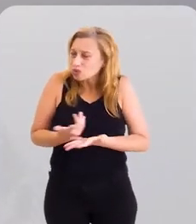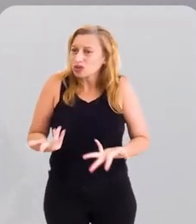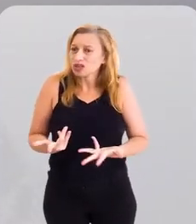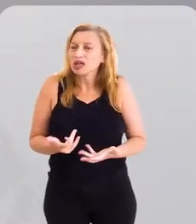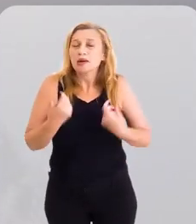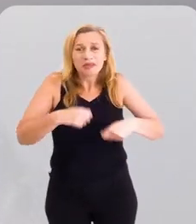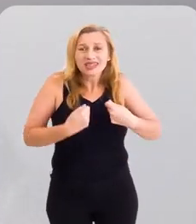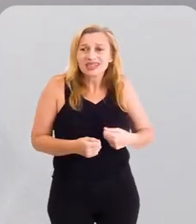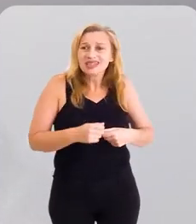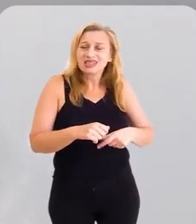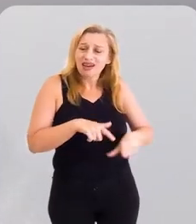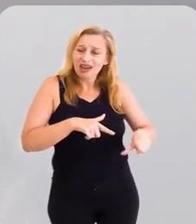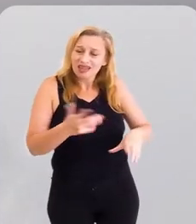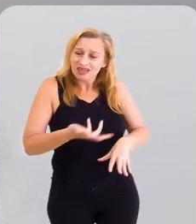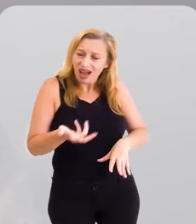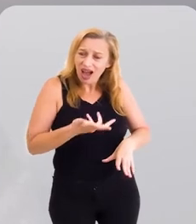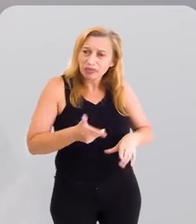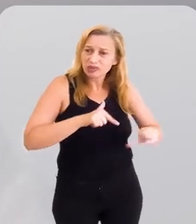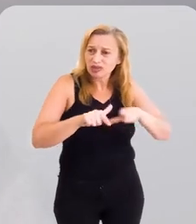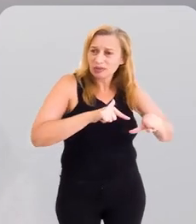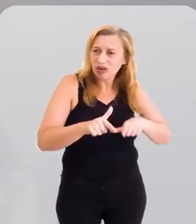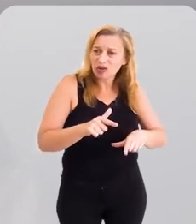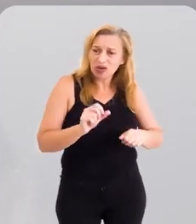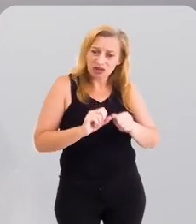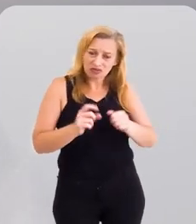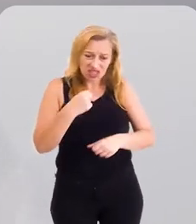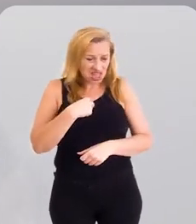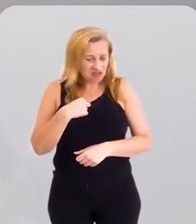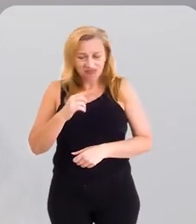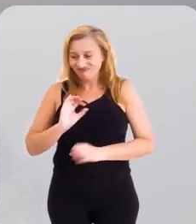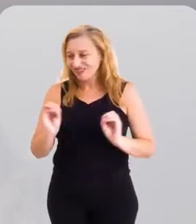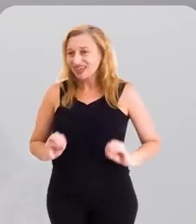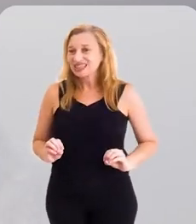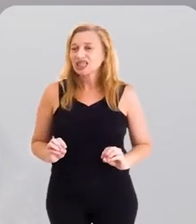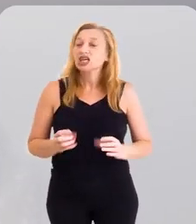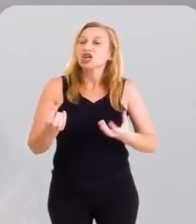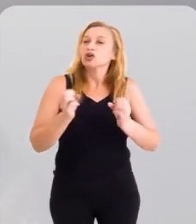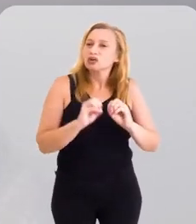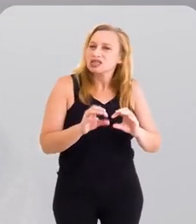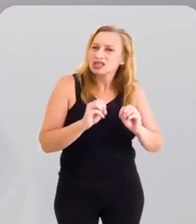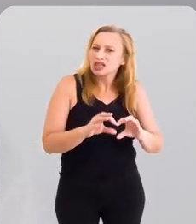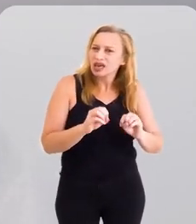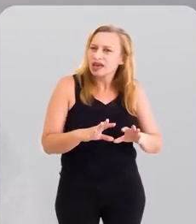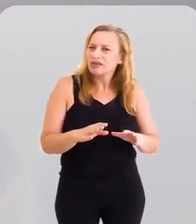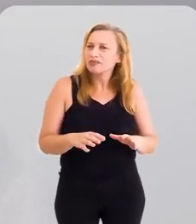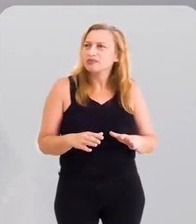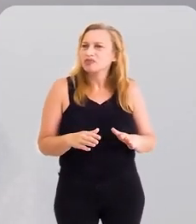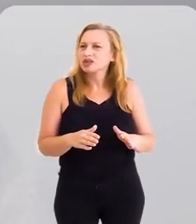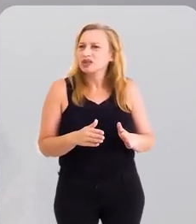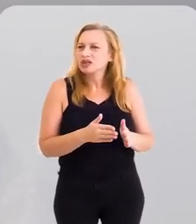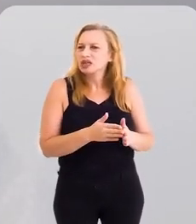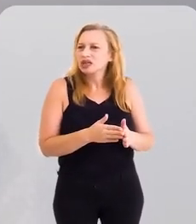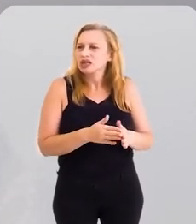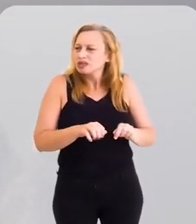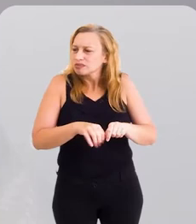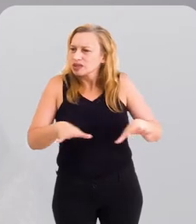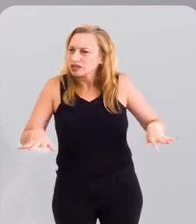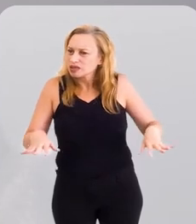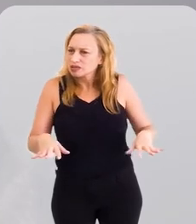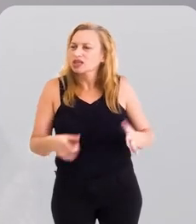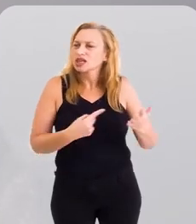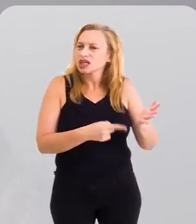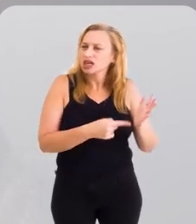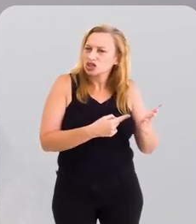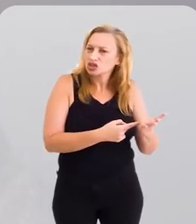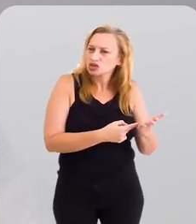seja, alguém por aí tem que estar trabalhando rápido. Eu não posso fazer nada. Uma das coisas que eu ensinei durante